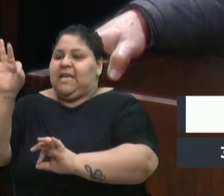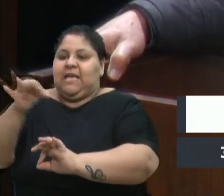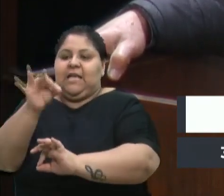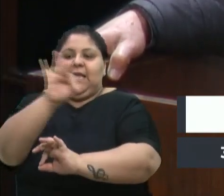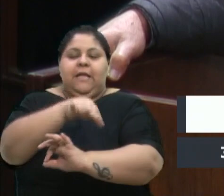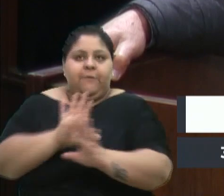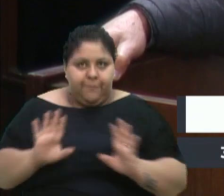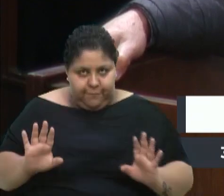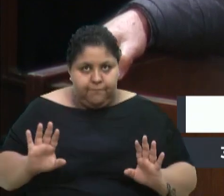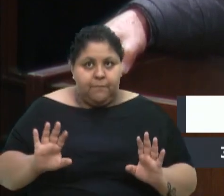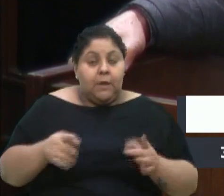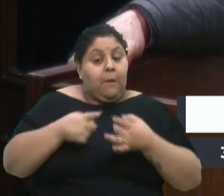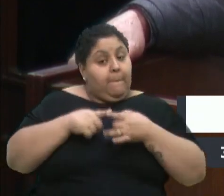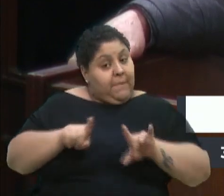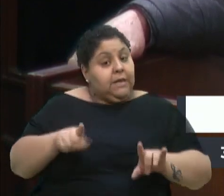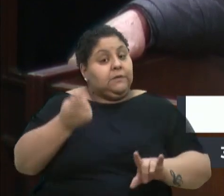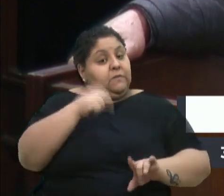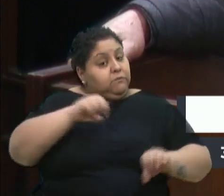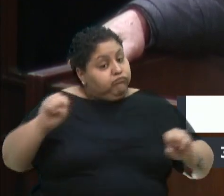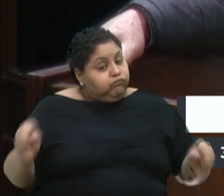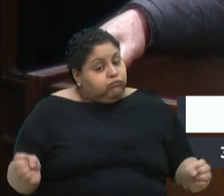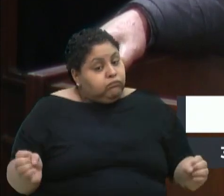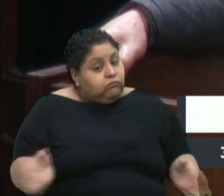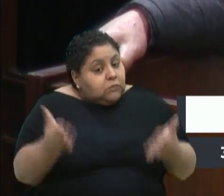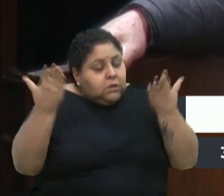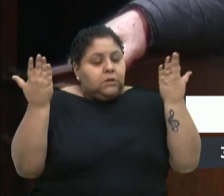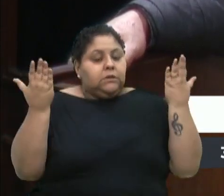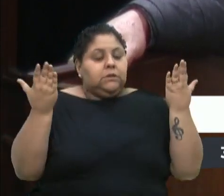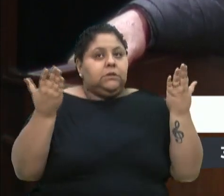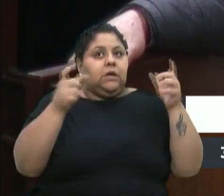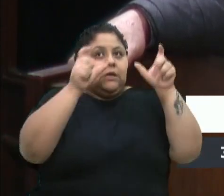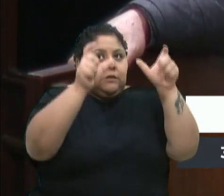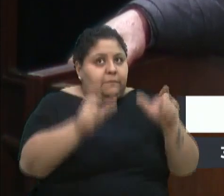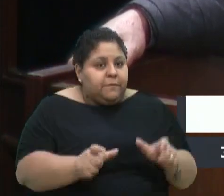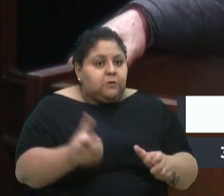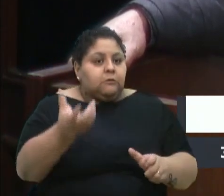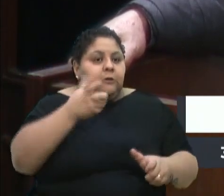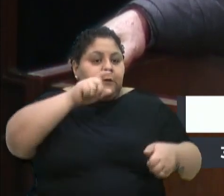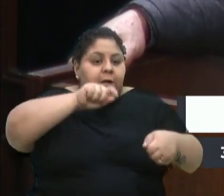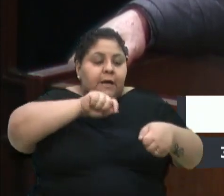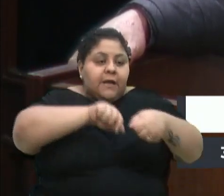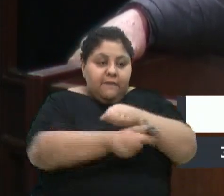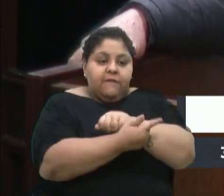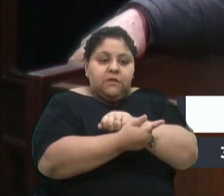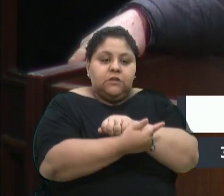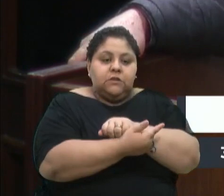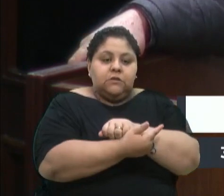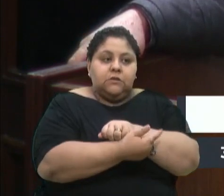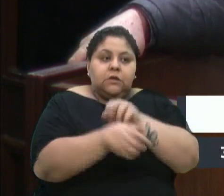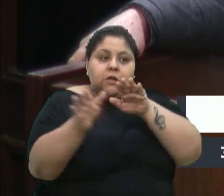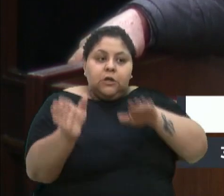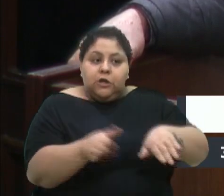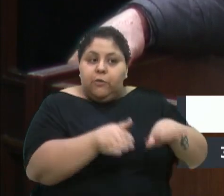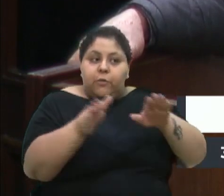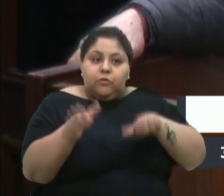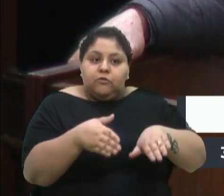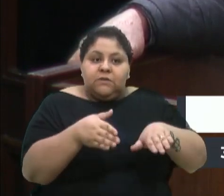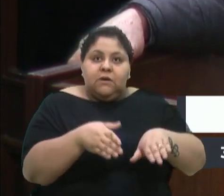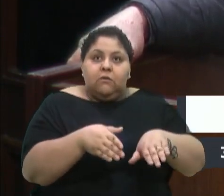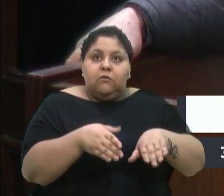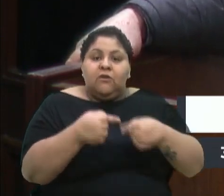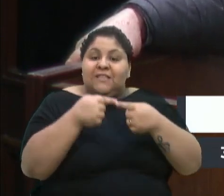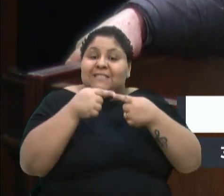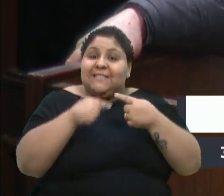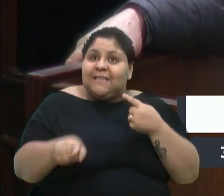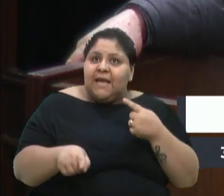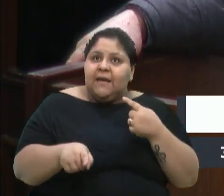incentivar essas pessoas que querem investir em produção sem agrotóxico.